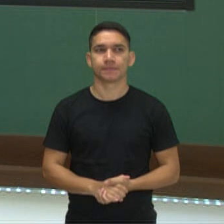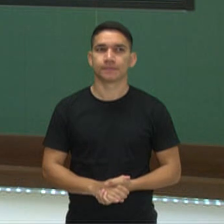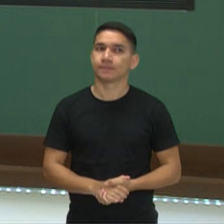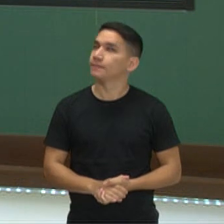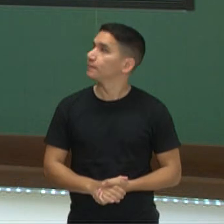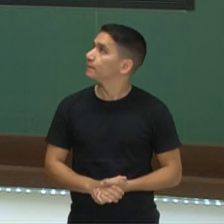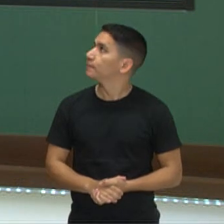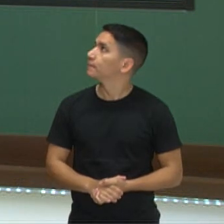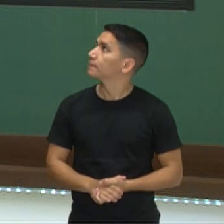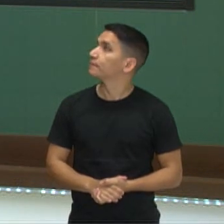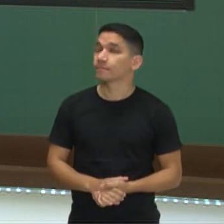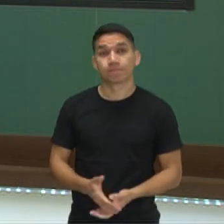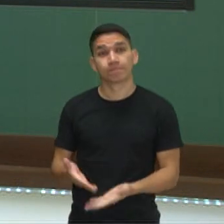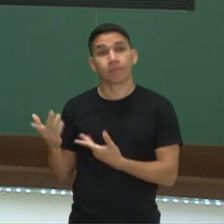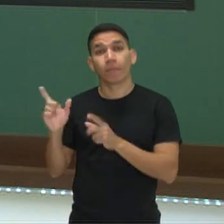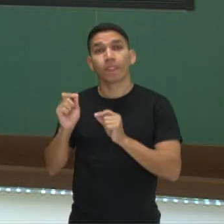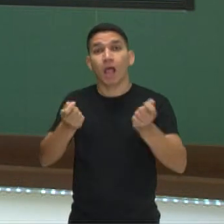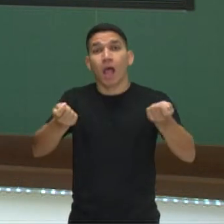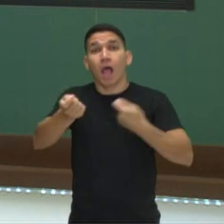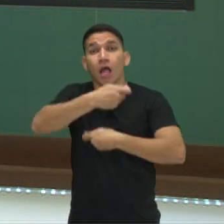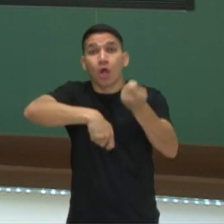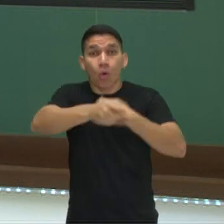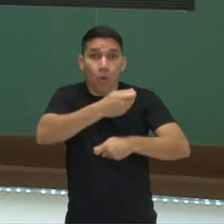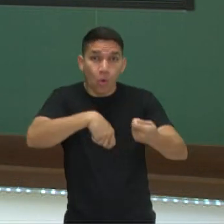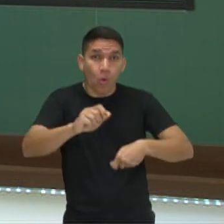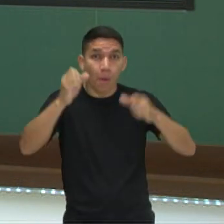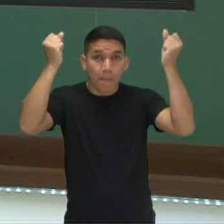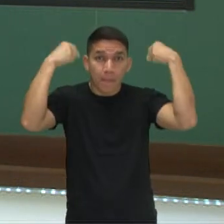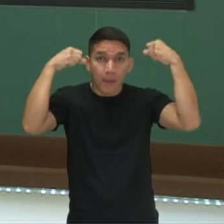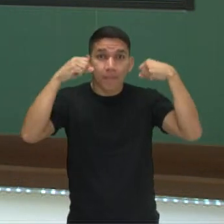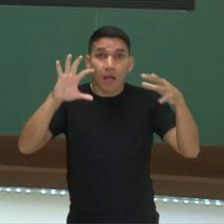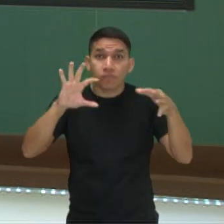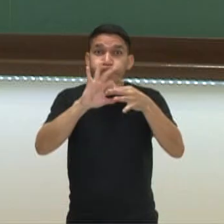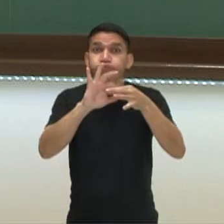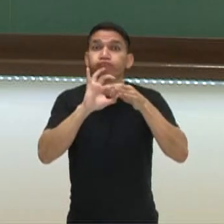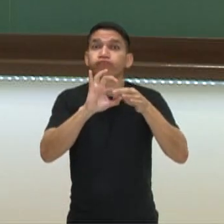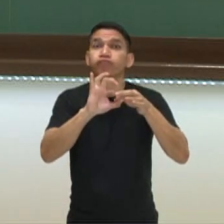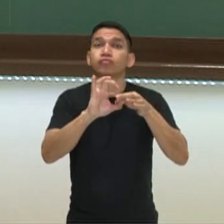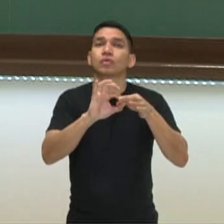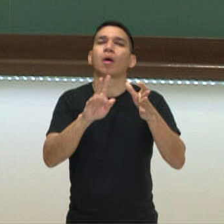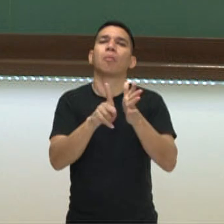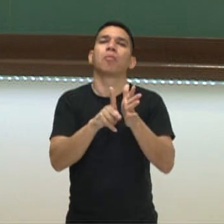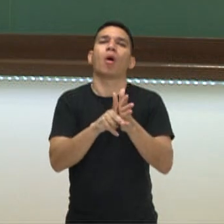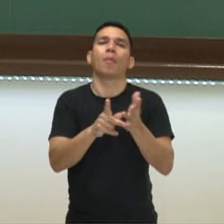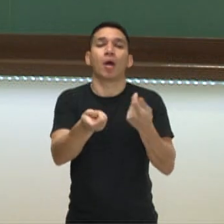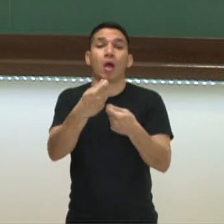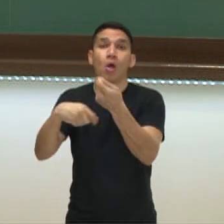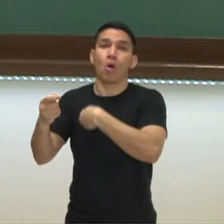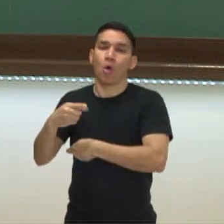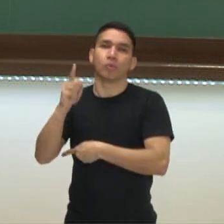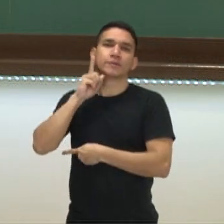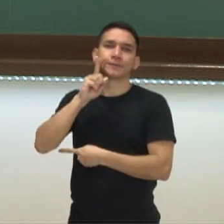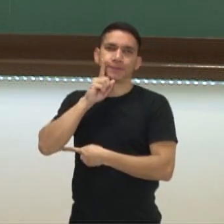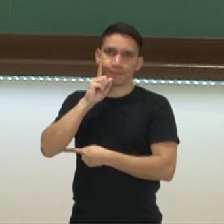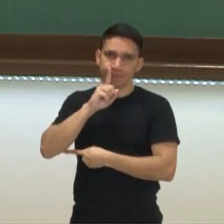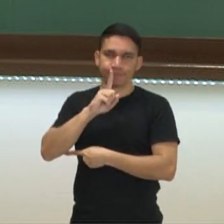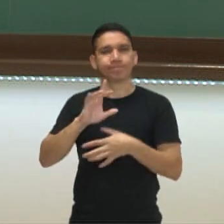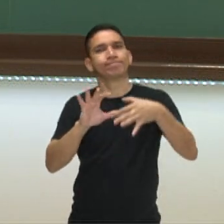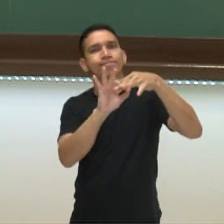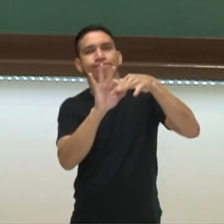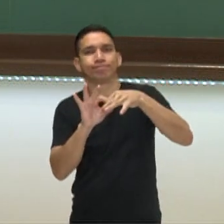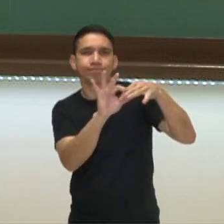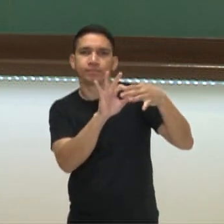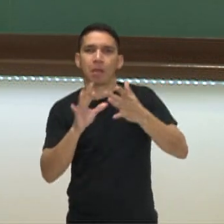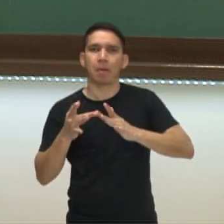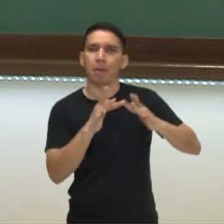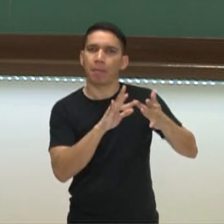Então a economia mexicana então, está fortemente ligada à economia dos Estados Unidos da América. Então sabemos que